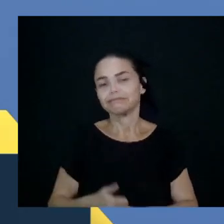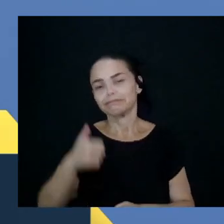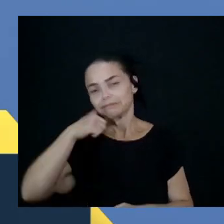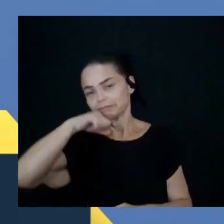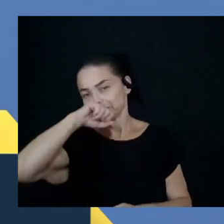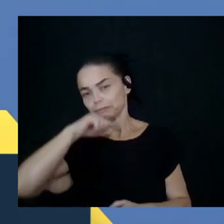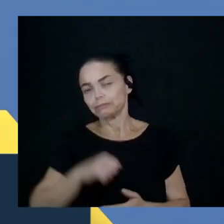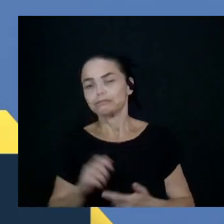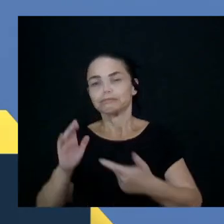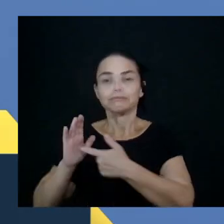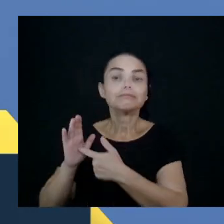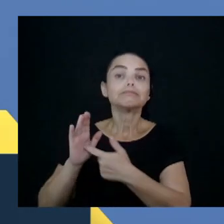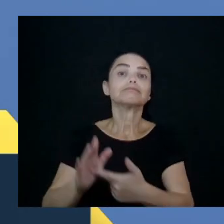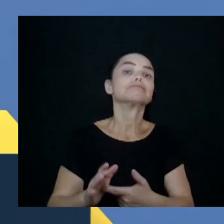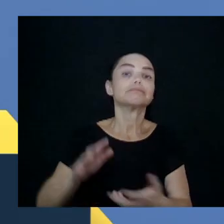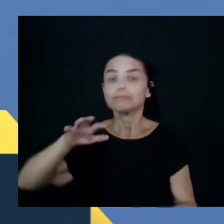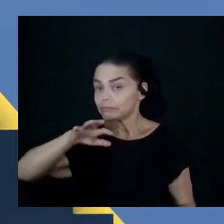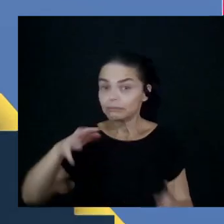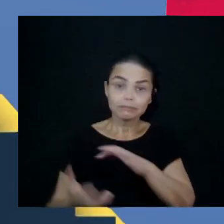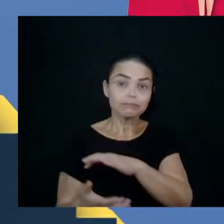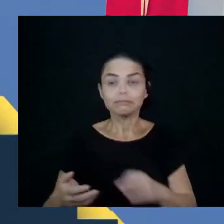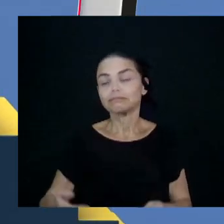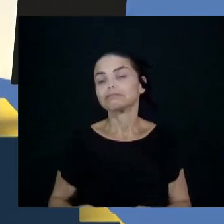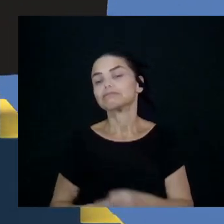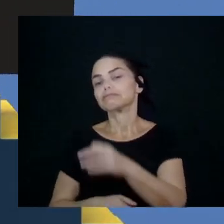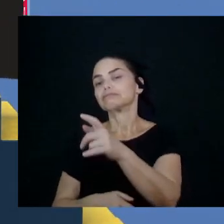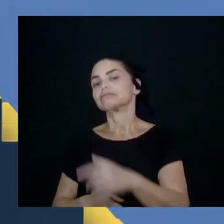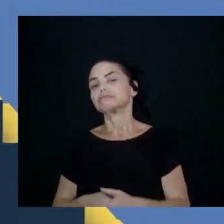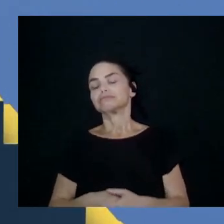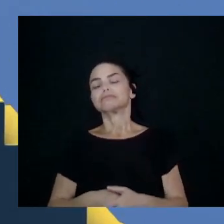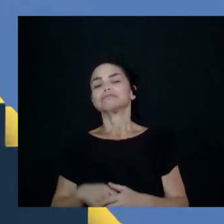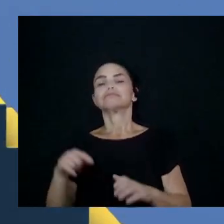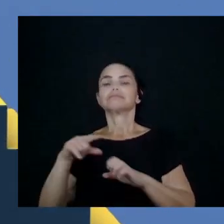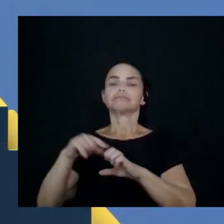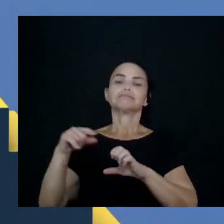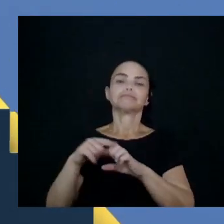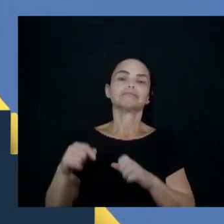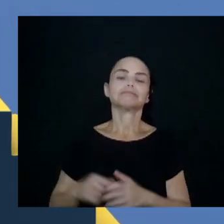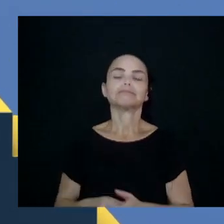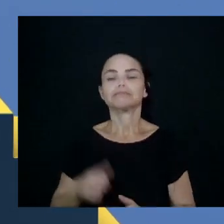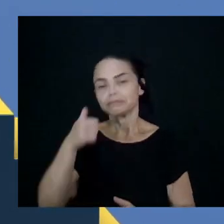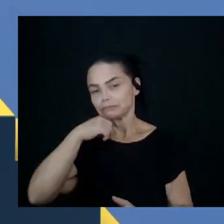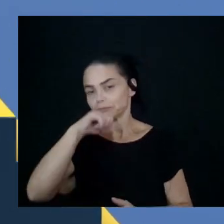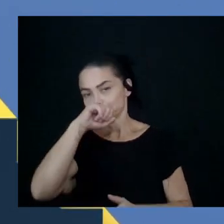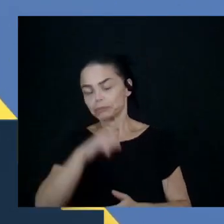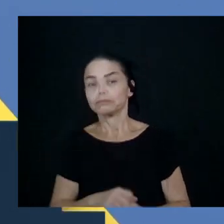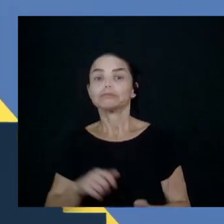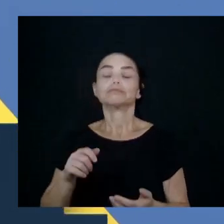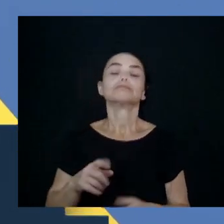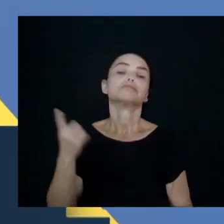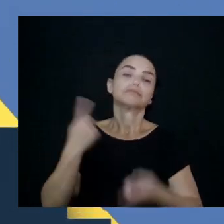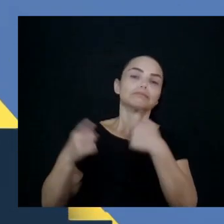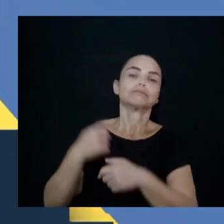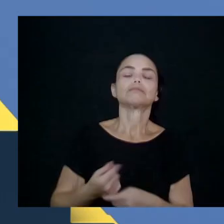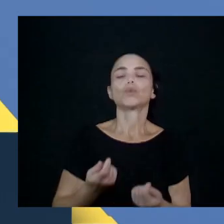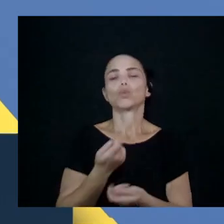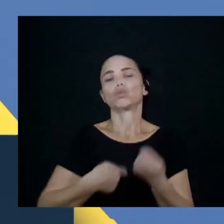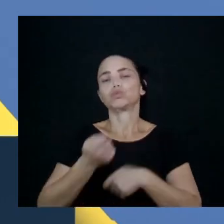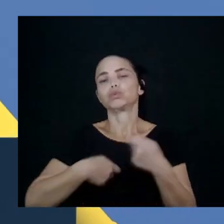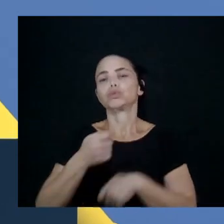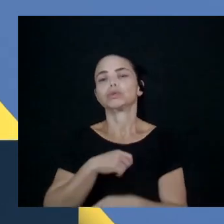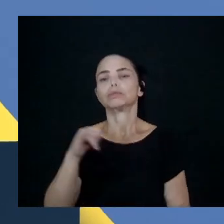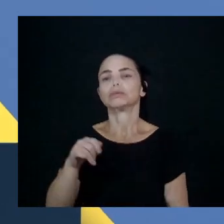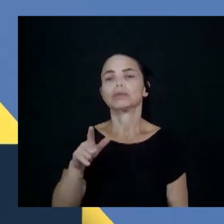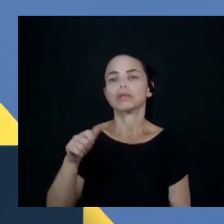maternidade, elas mostram que viraram a mesa. Empreendedorismo Materno, uma revolução na nova economia, de